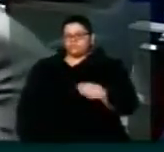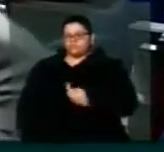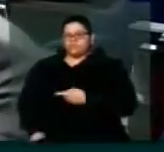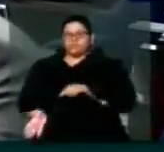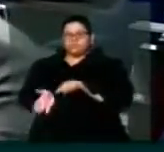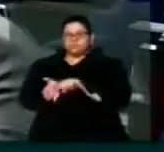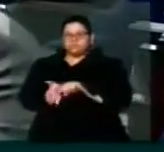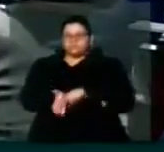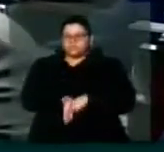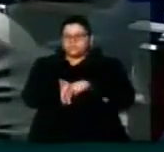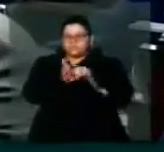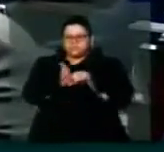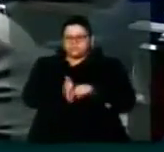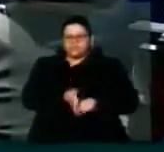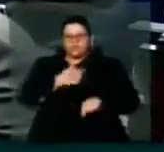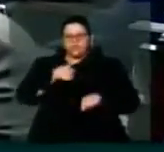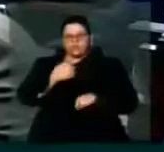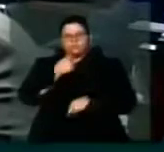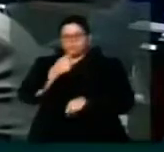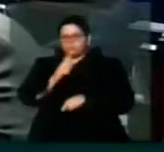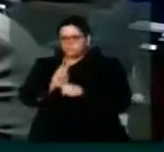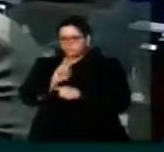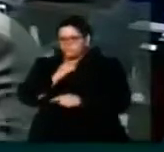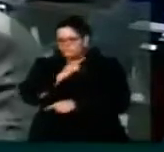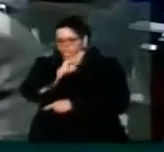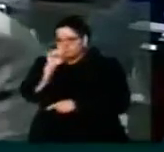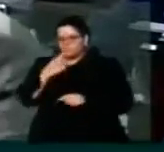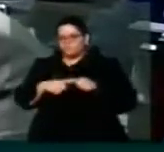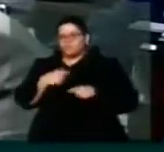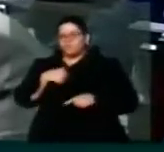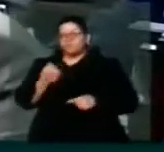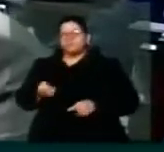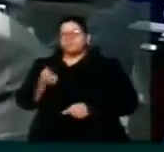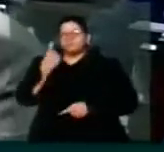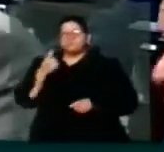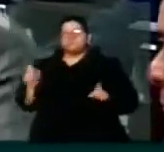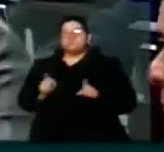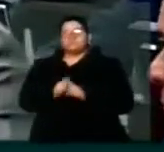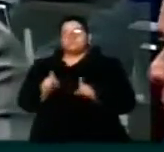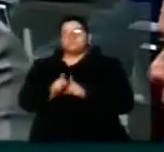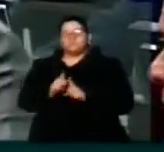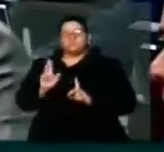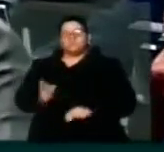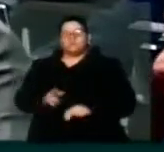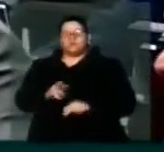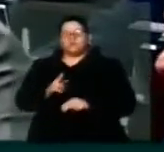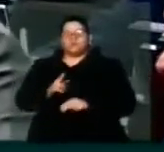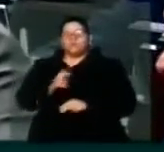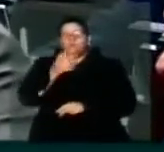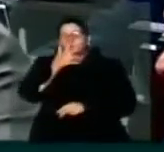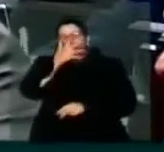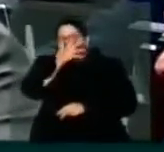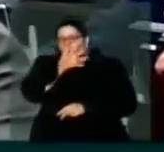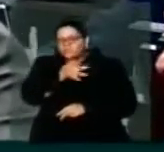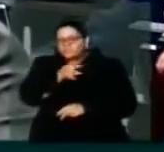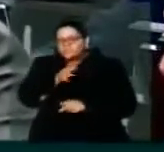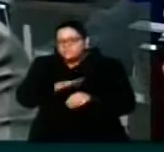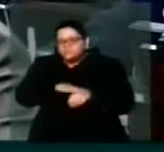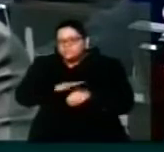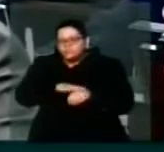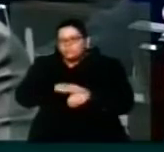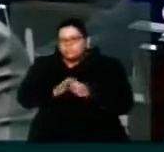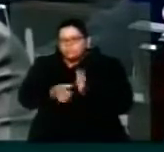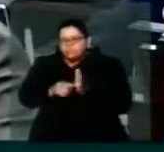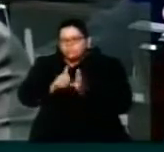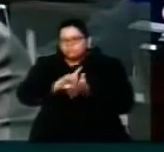quero deixar bem claro, até porque estranhei também, nas vésperas da